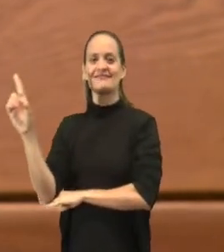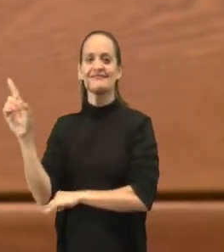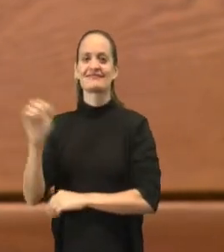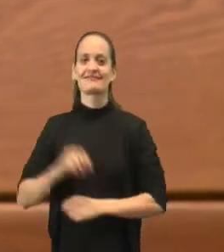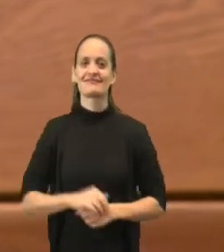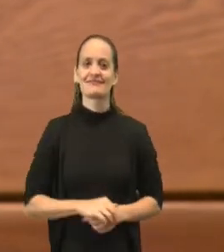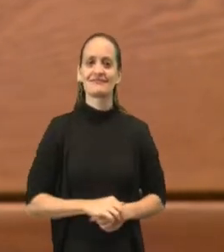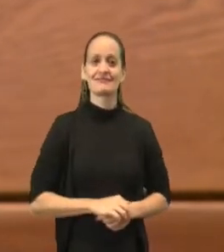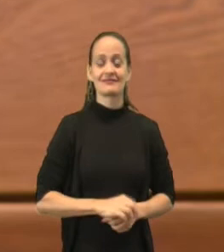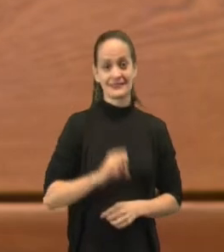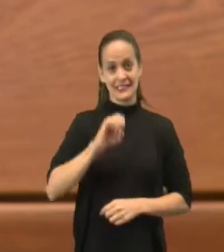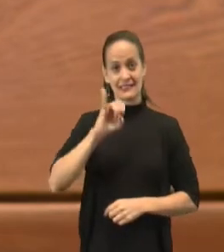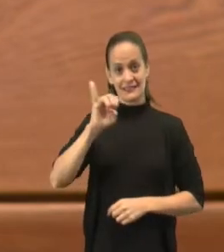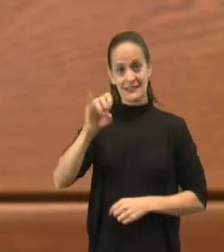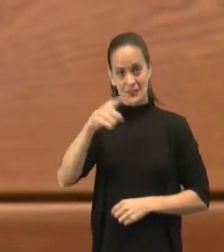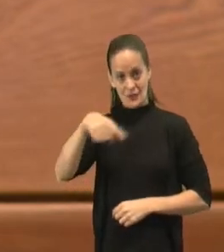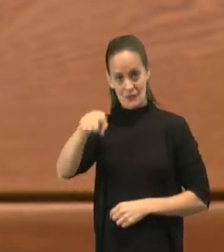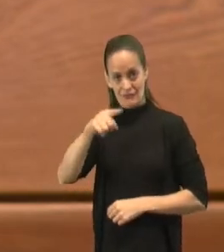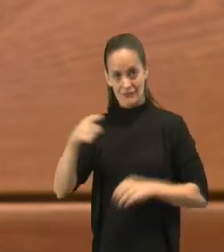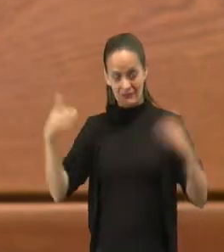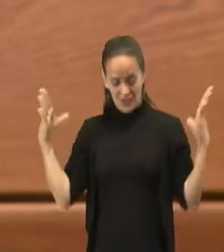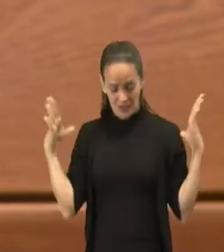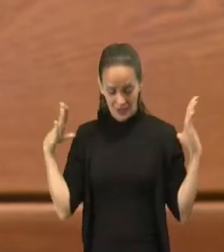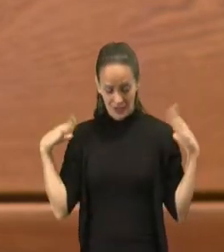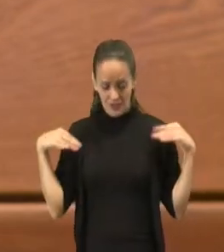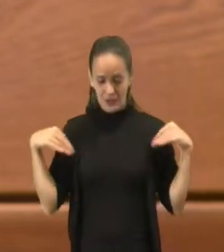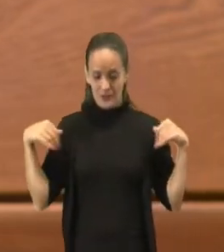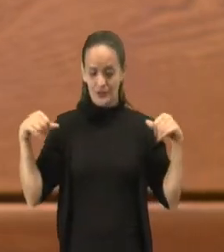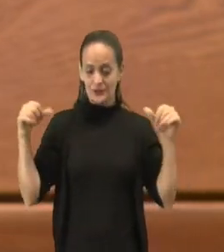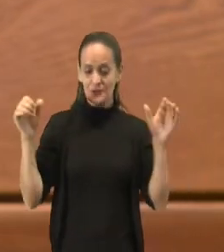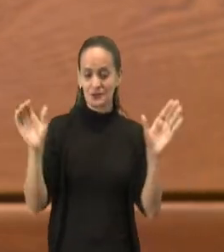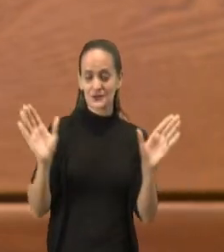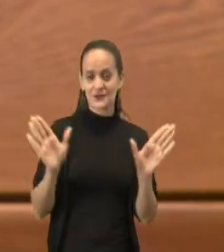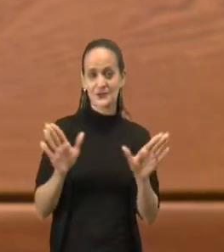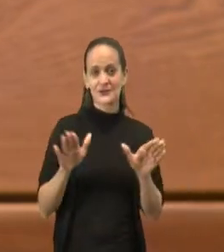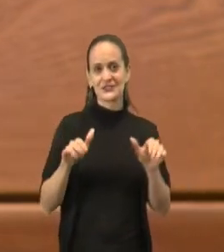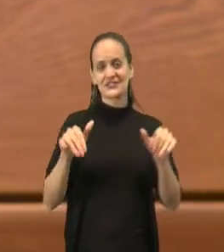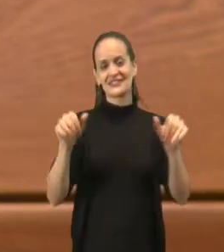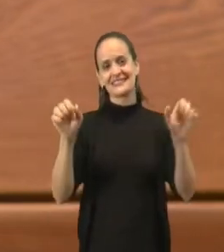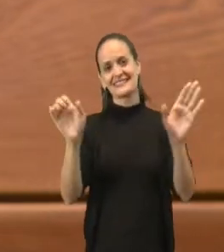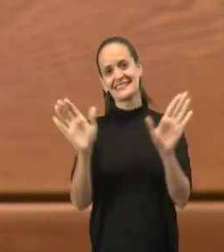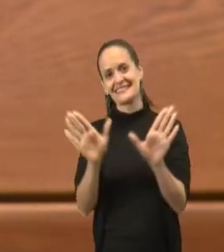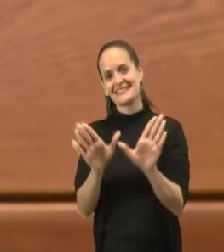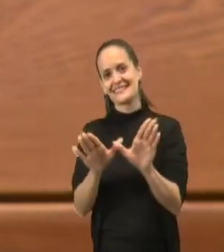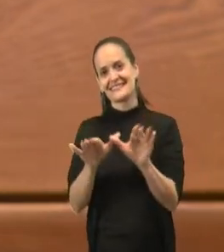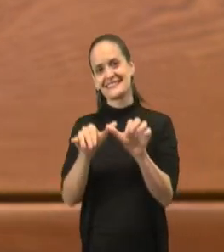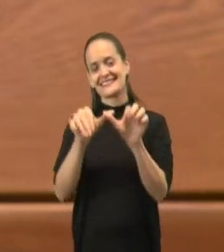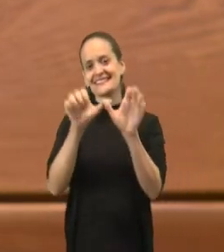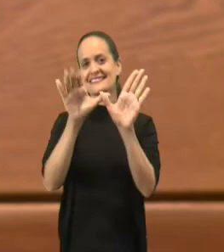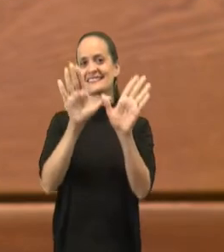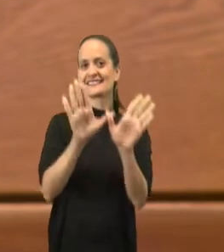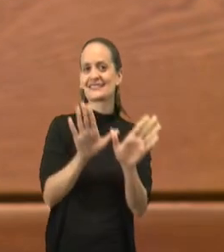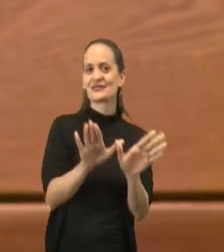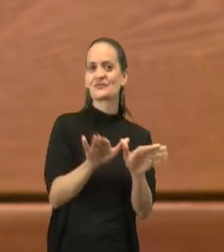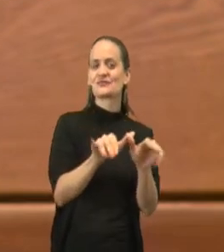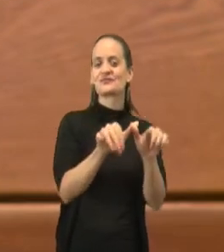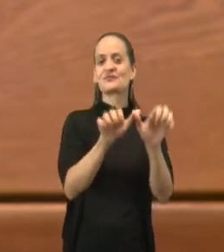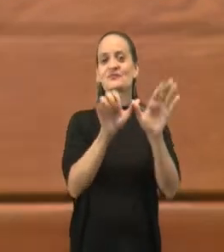dia, e se tomar as asas da